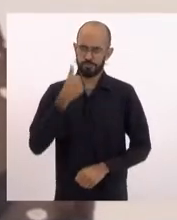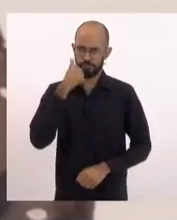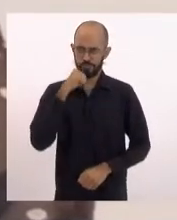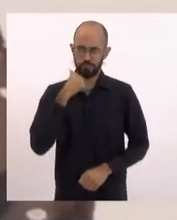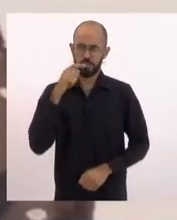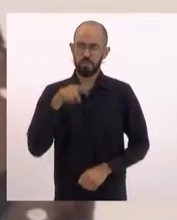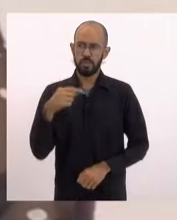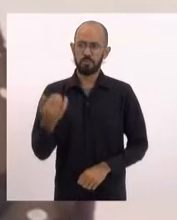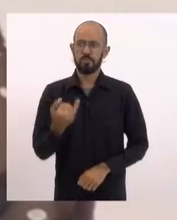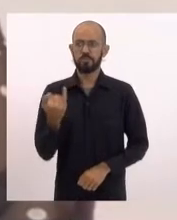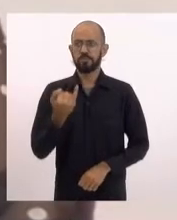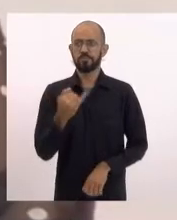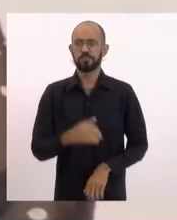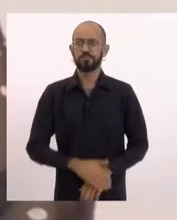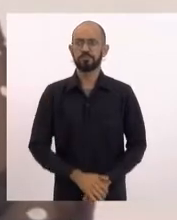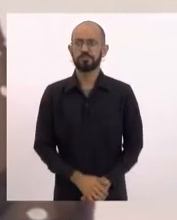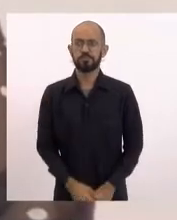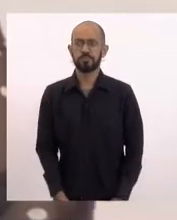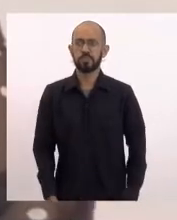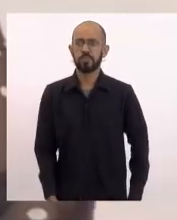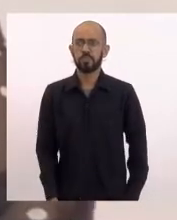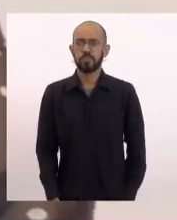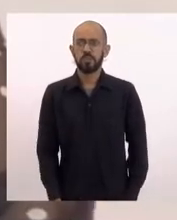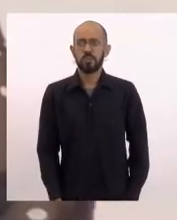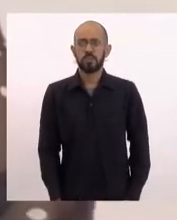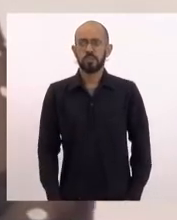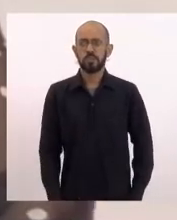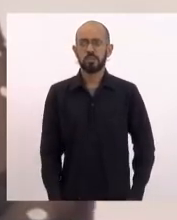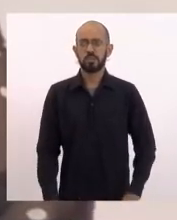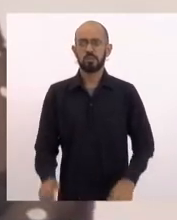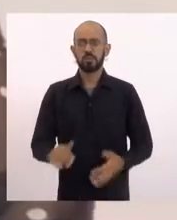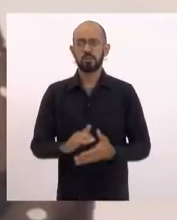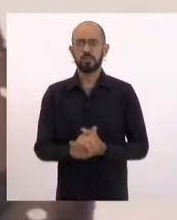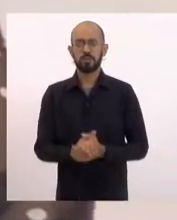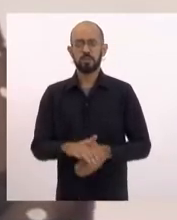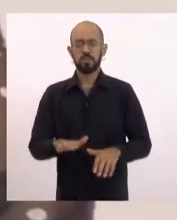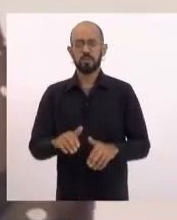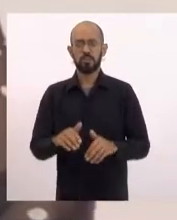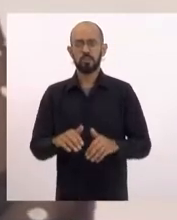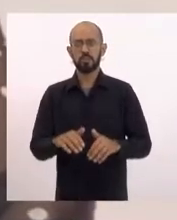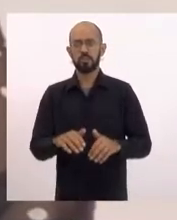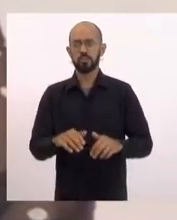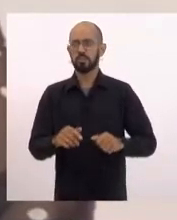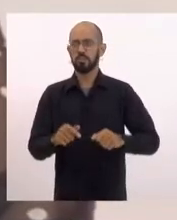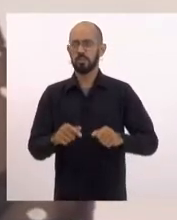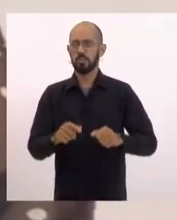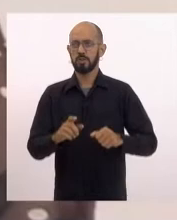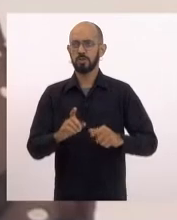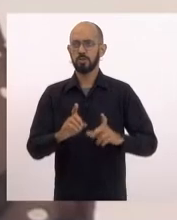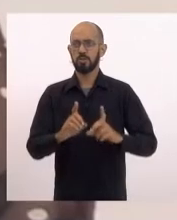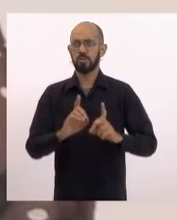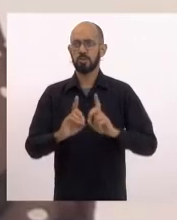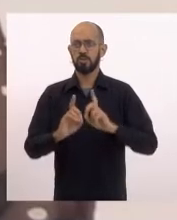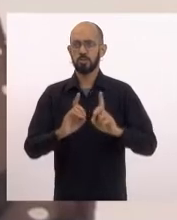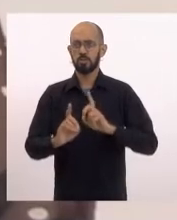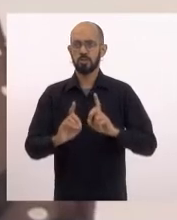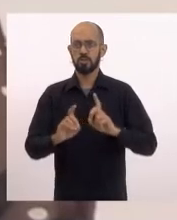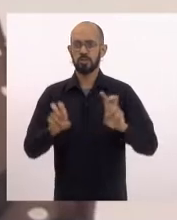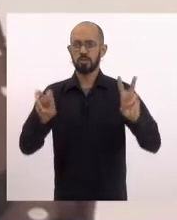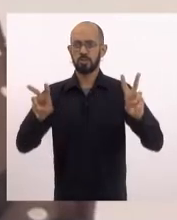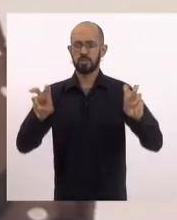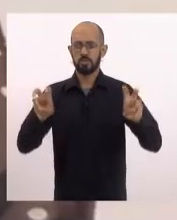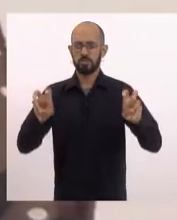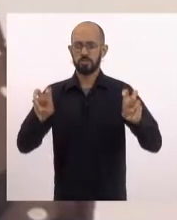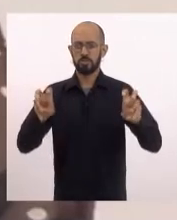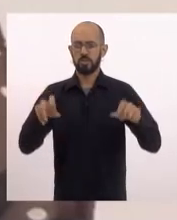suma importância. Deixando claro aí que nós entramos em todos os temas e debatemos todos os temas